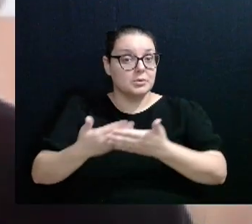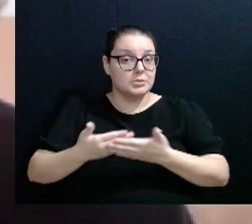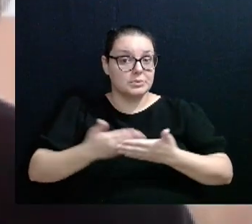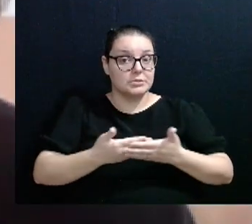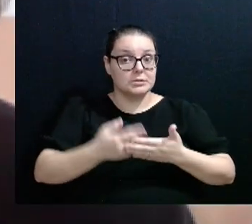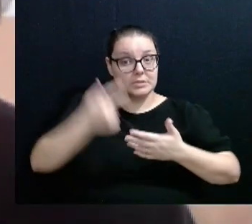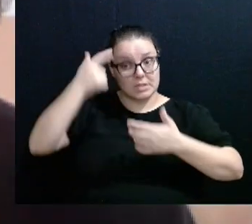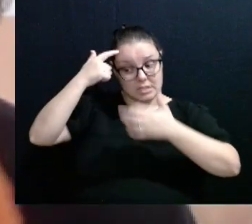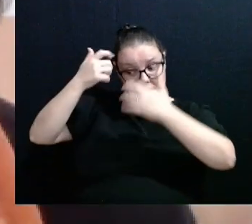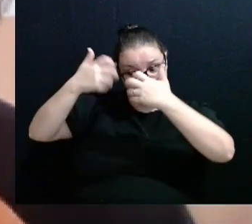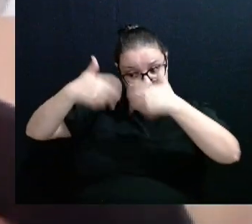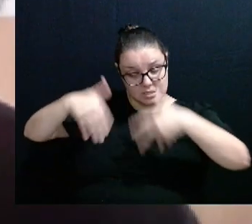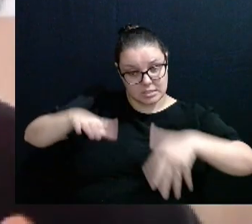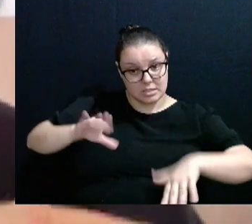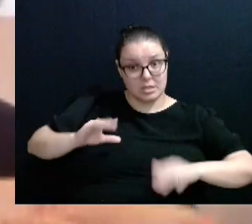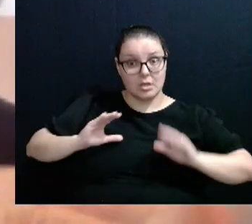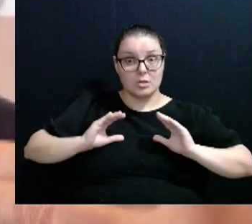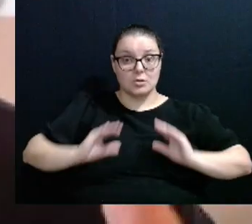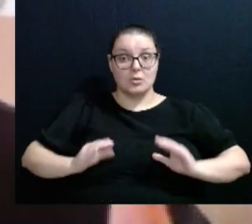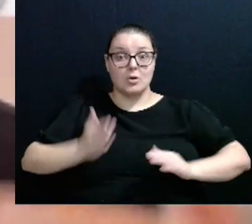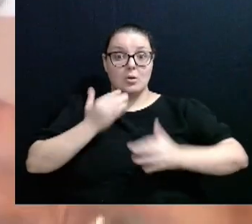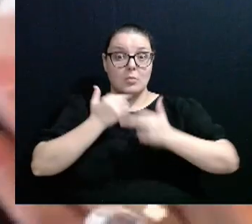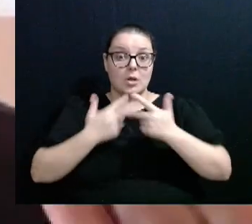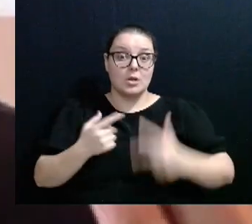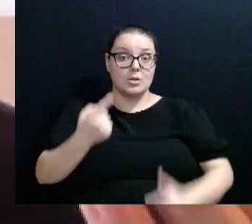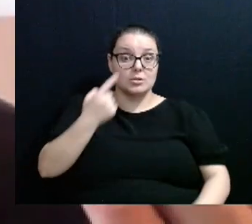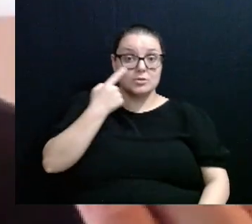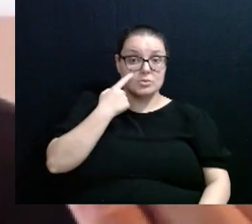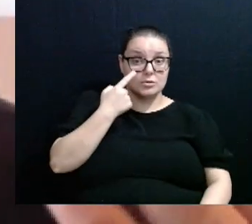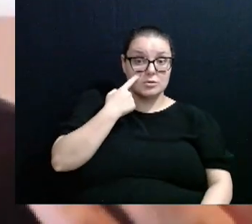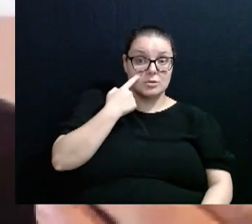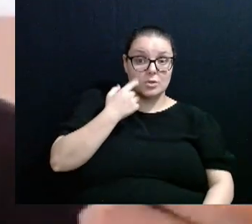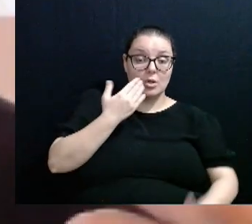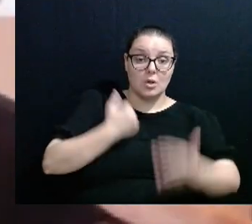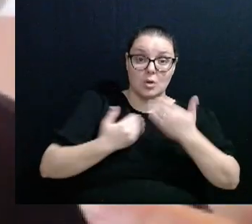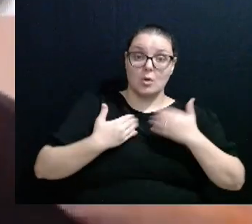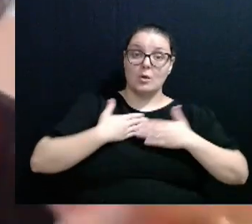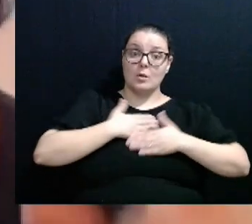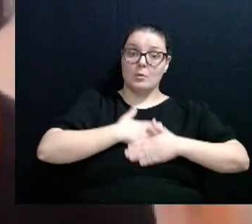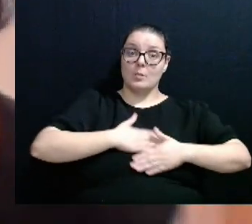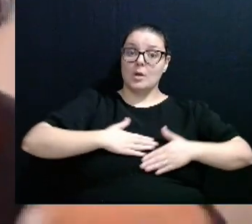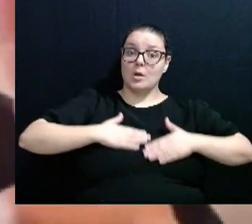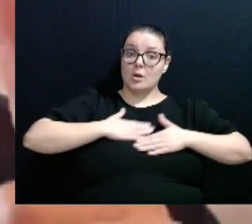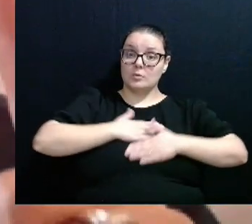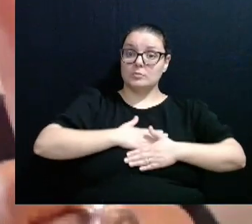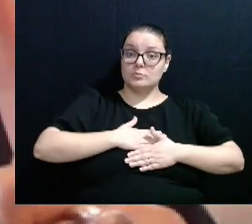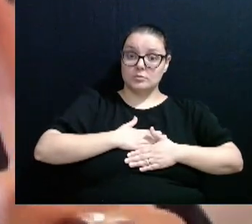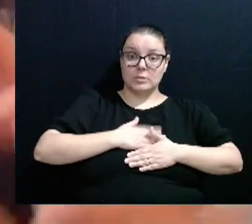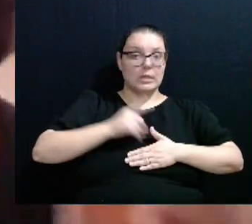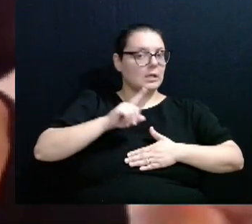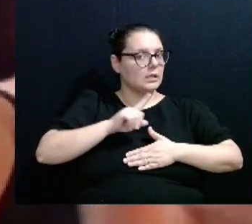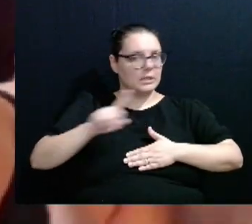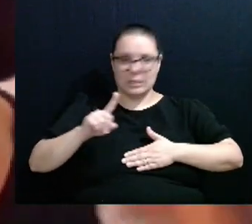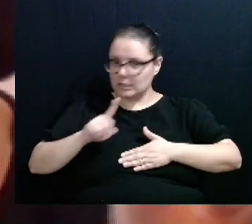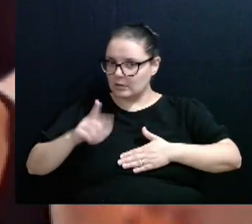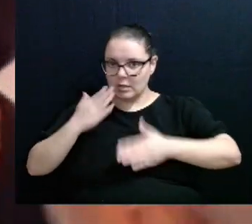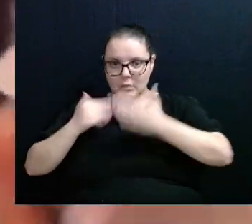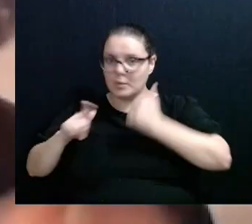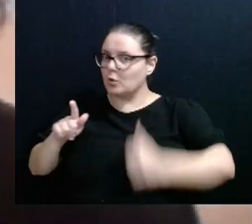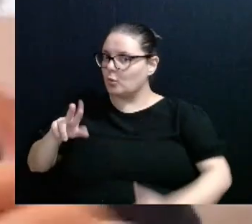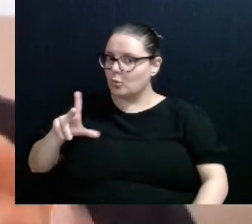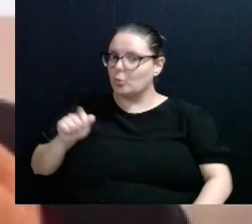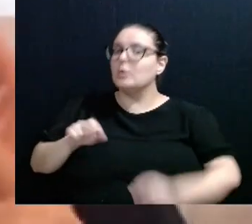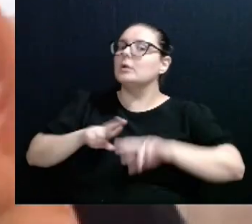do comportamento alimentar. A gente vê que comer com prazer, que não é comer com gula, né? Tem uma nuance